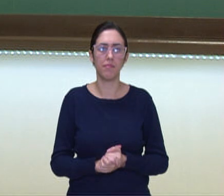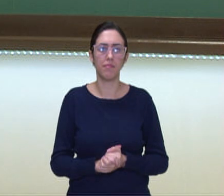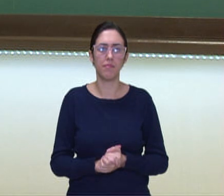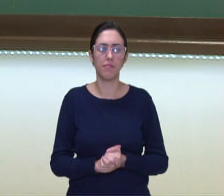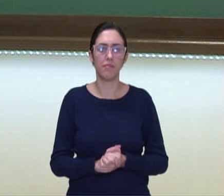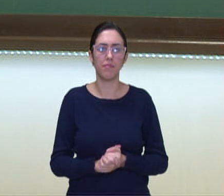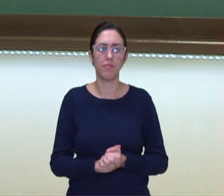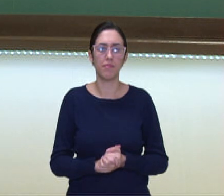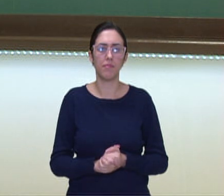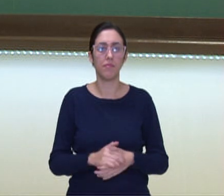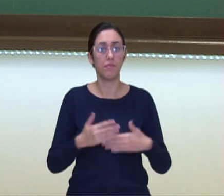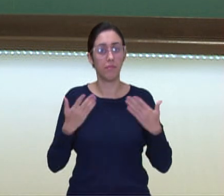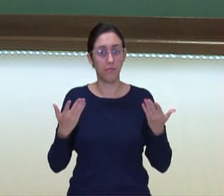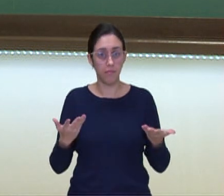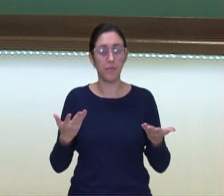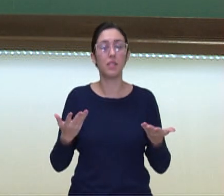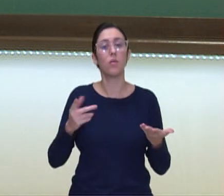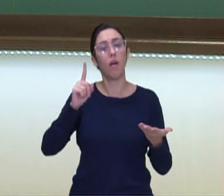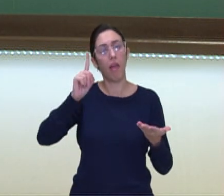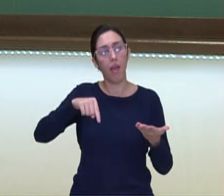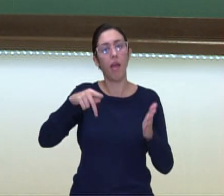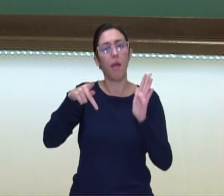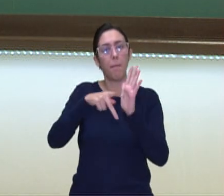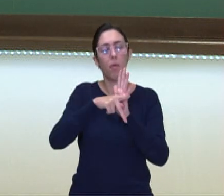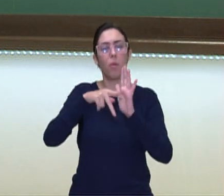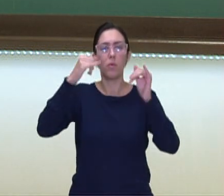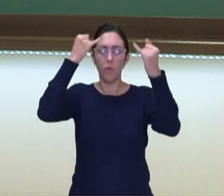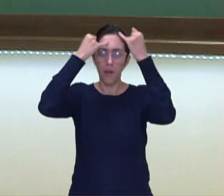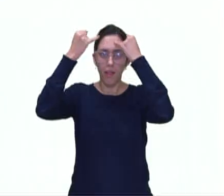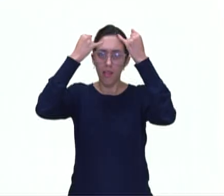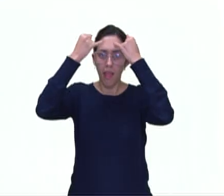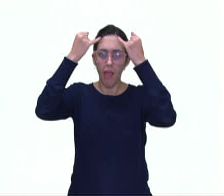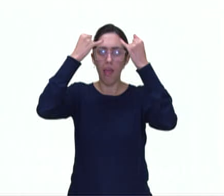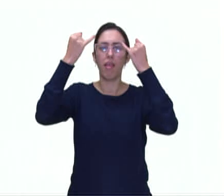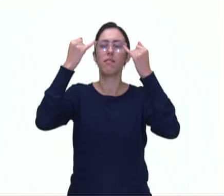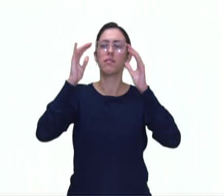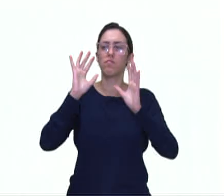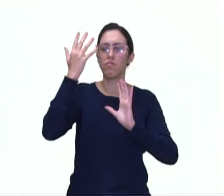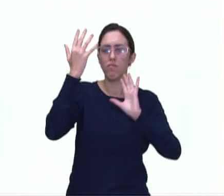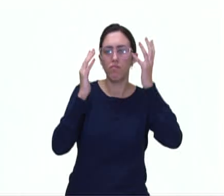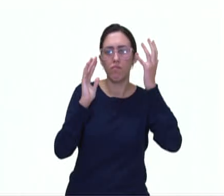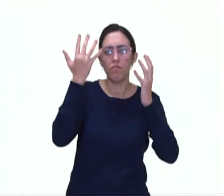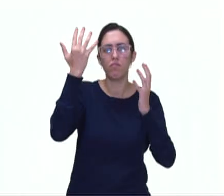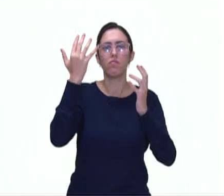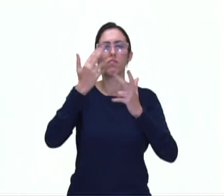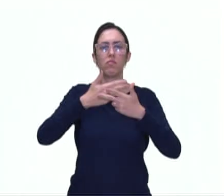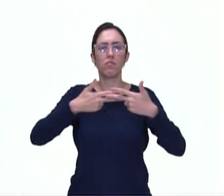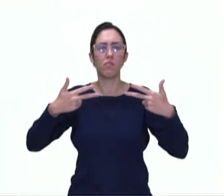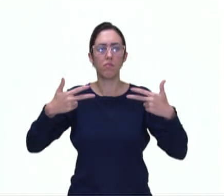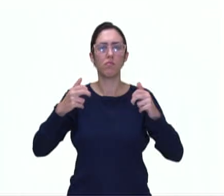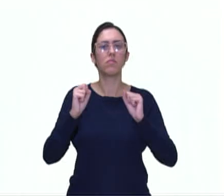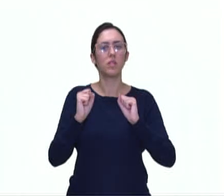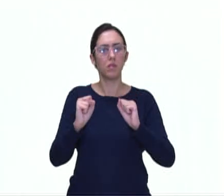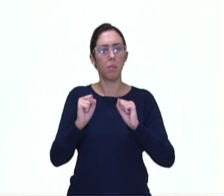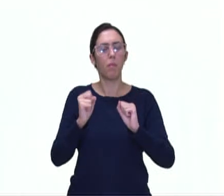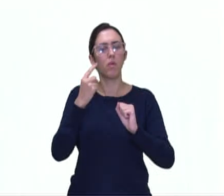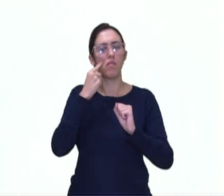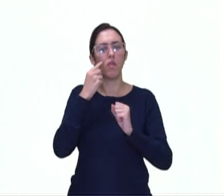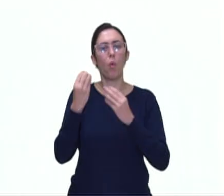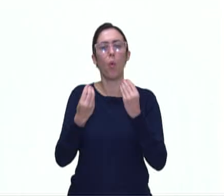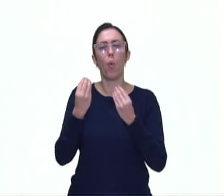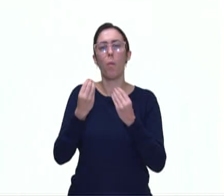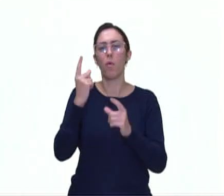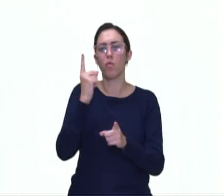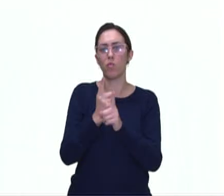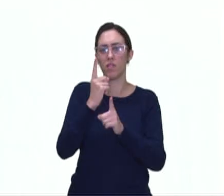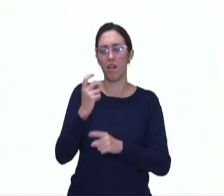Então ela serve para generalizar ideias e representar situações nas quais se podem aplicar diversos valores, tá